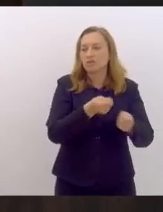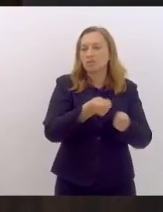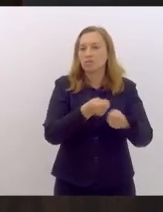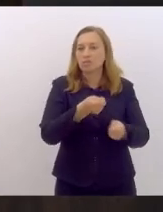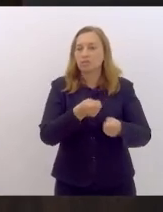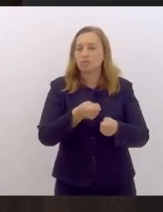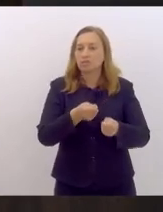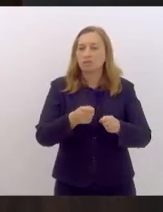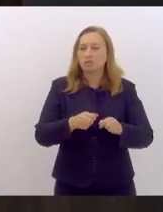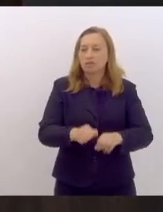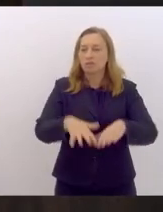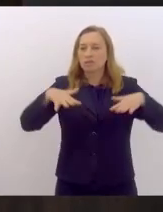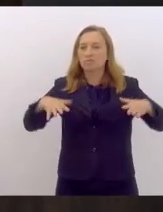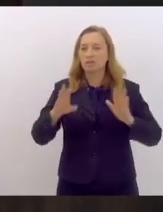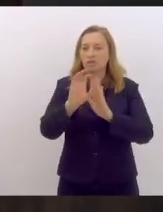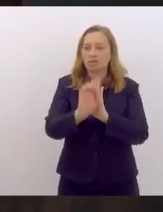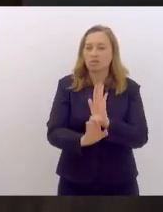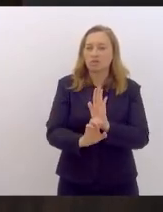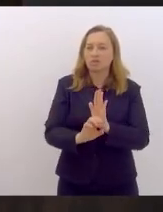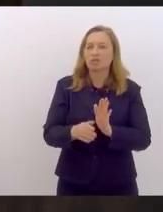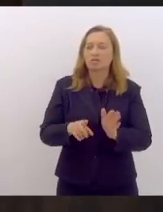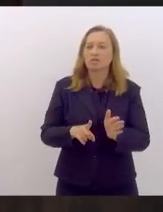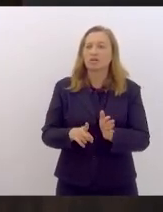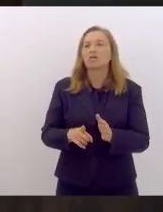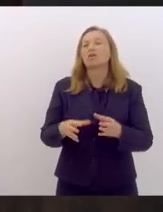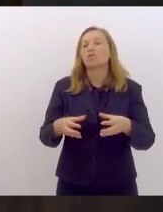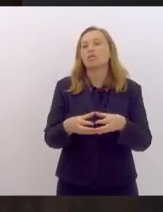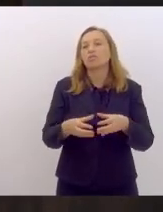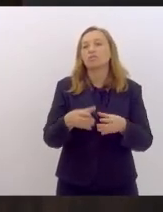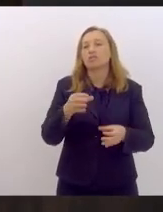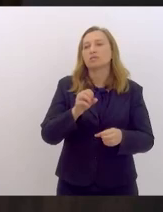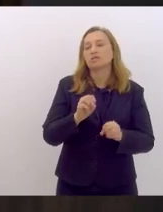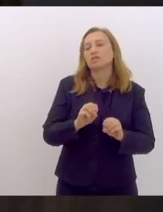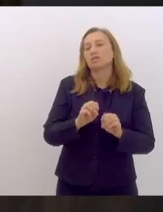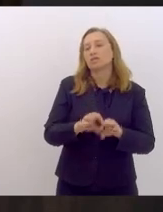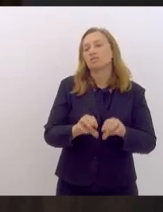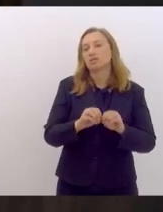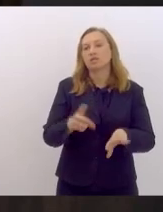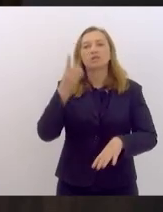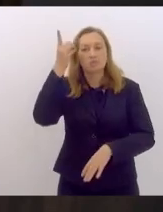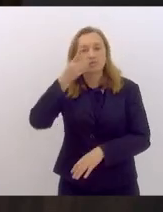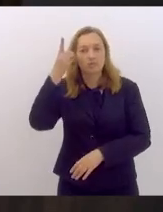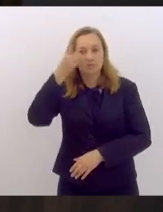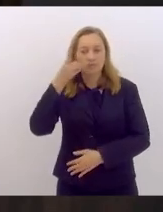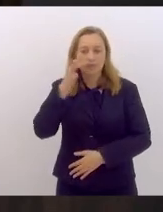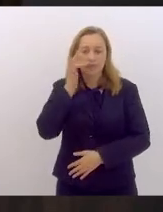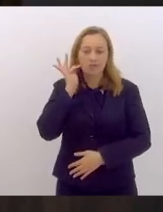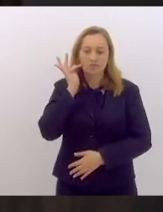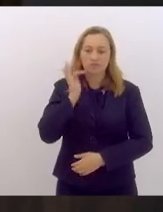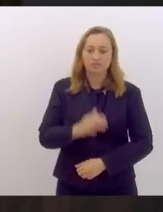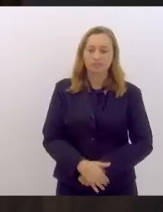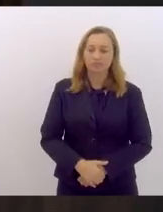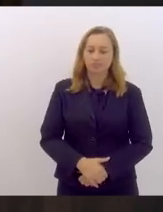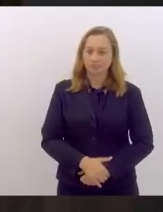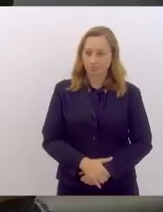Controle, as emendas de plenário. Para emitir parecer pela Comissão de Educação, deputado Flávio